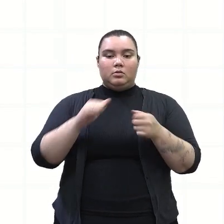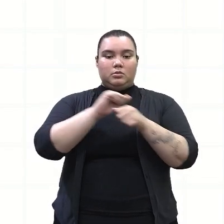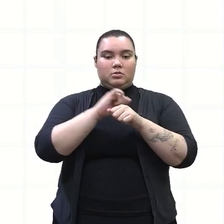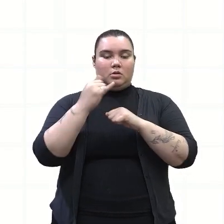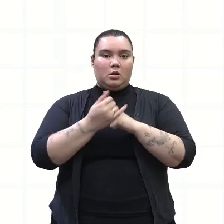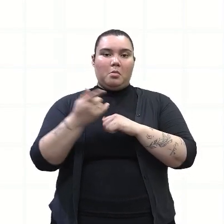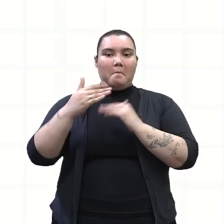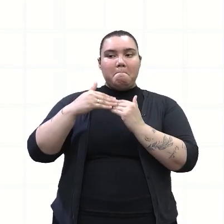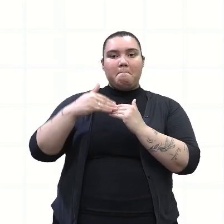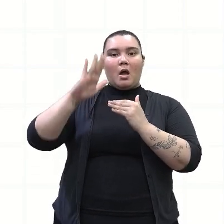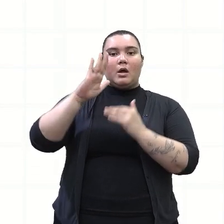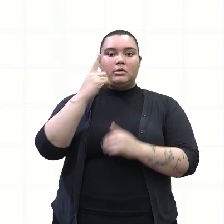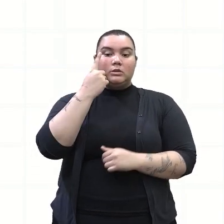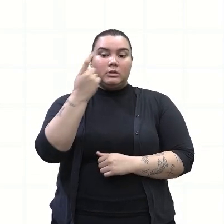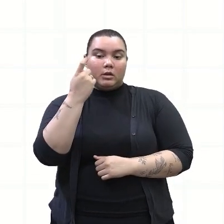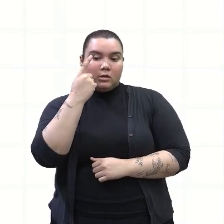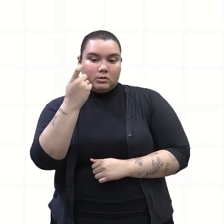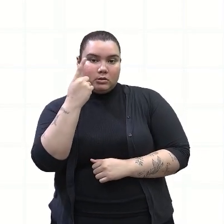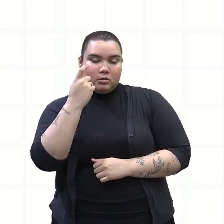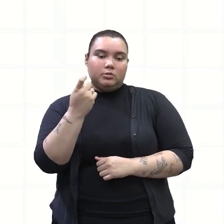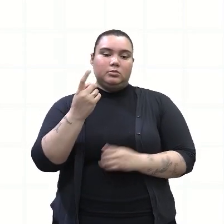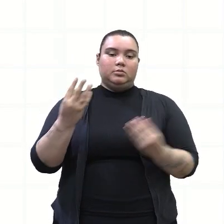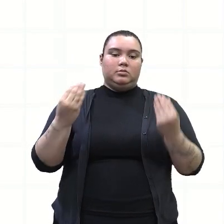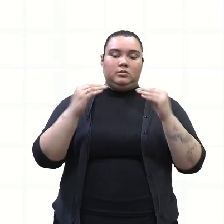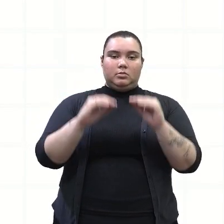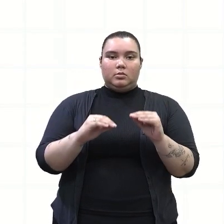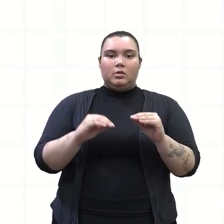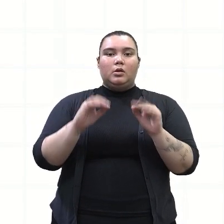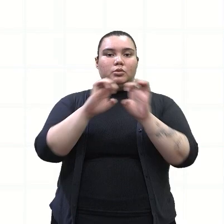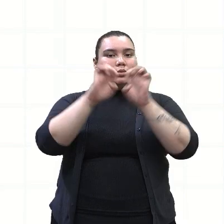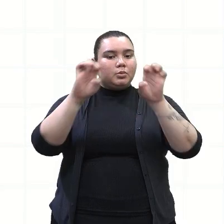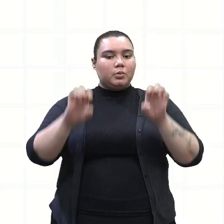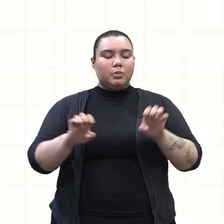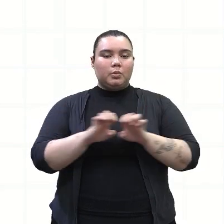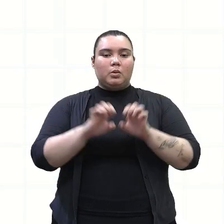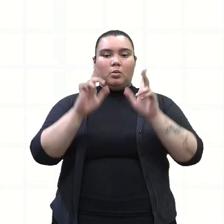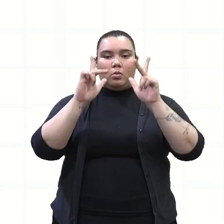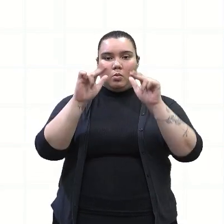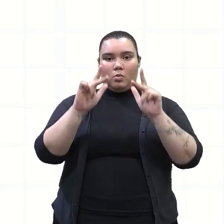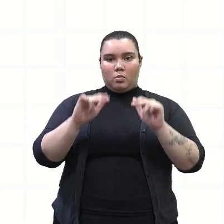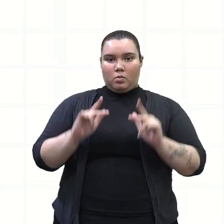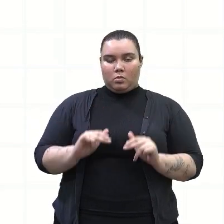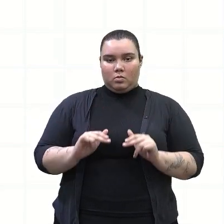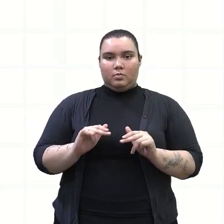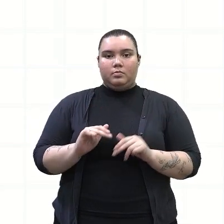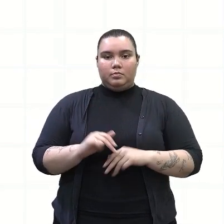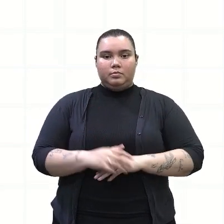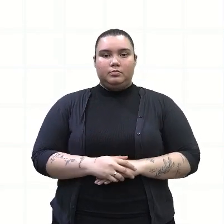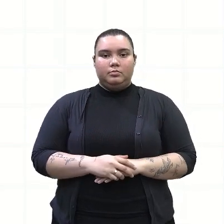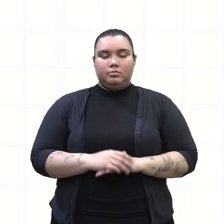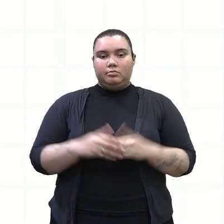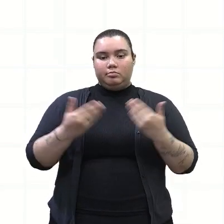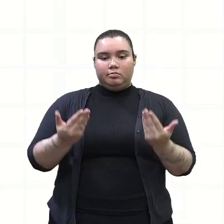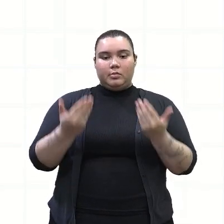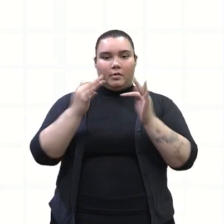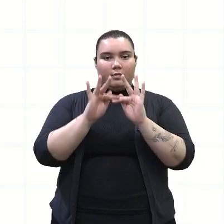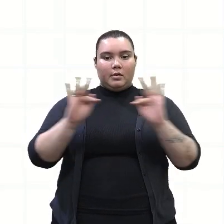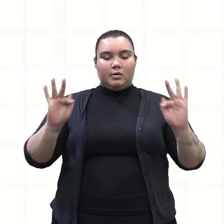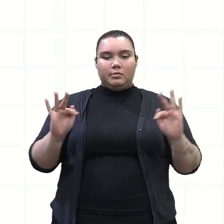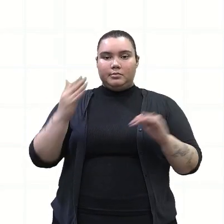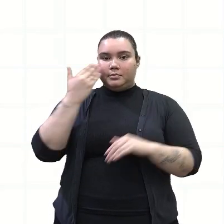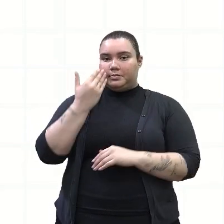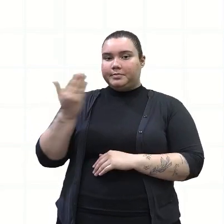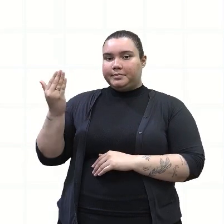o mais interessante, então eu coloco aqui, ó, the most interesting. E aí fica o